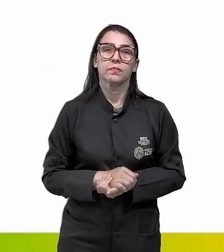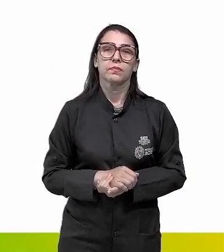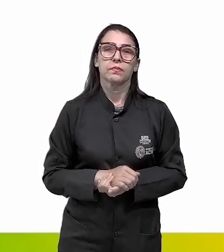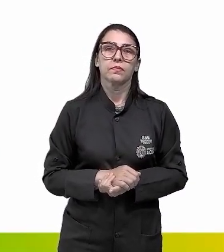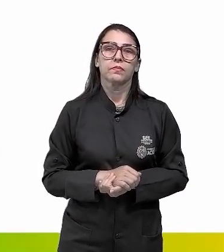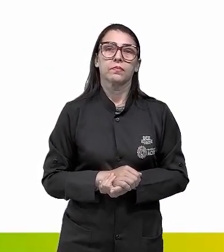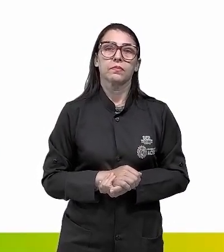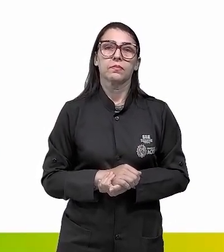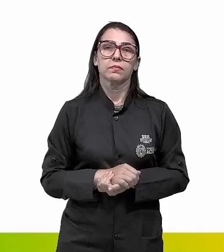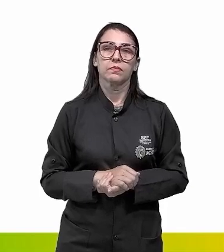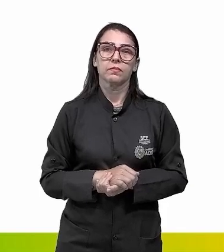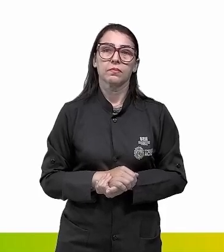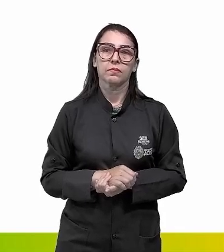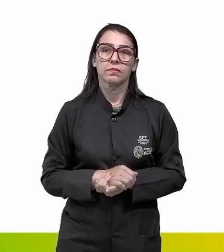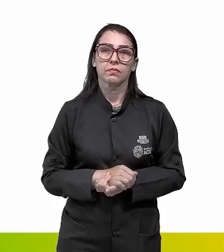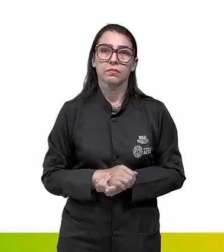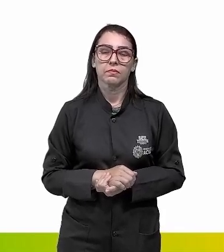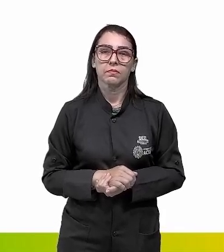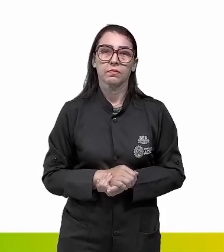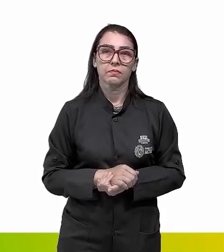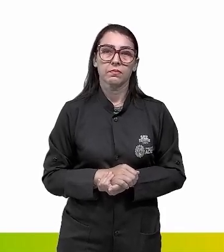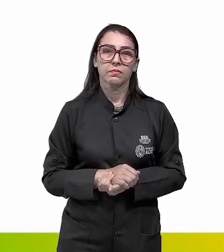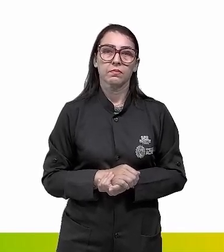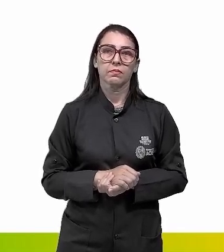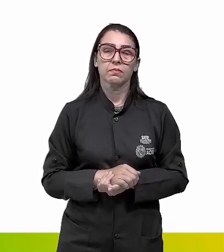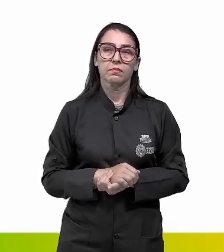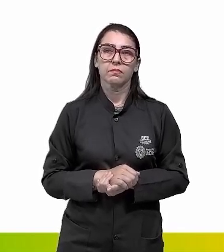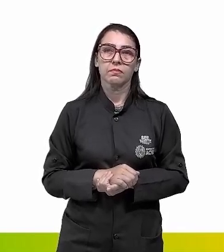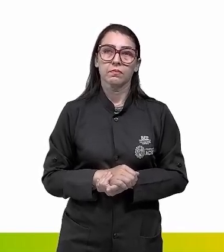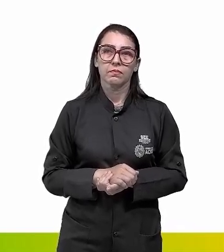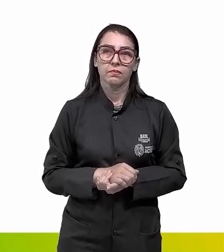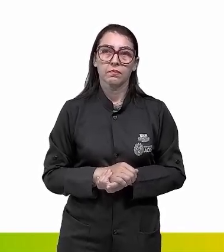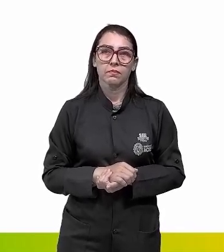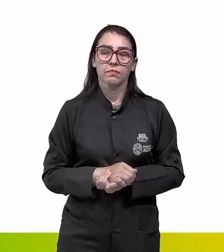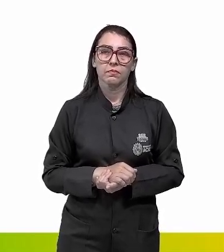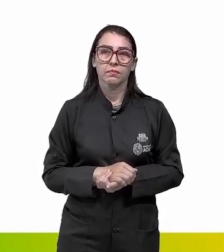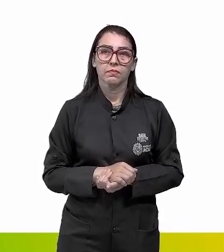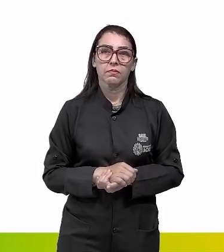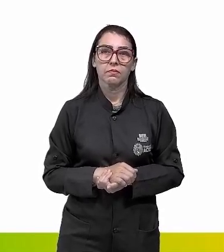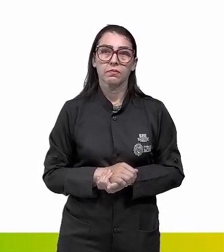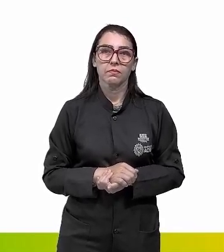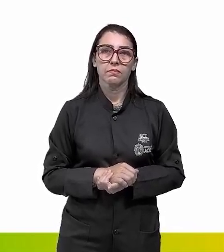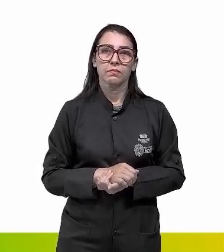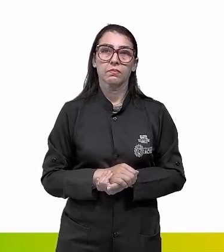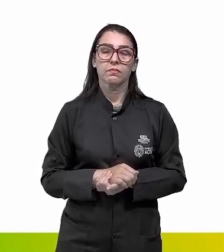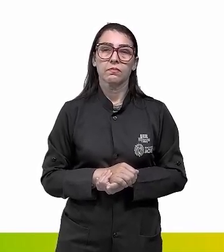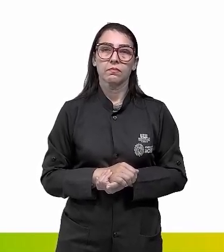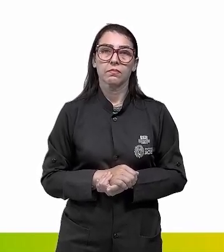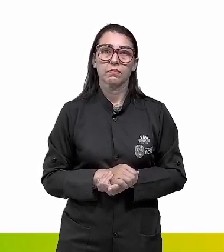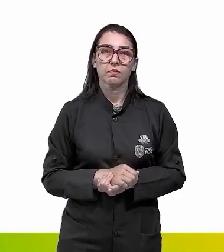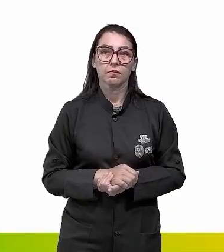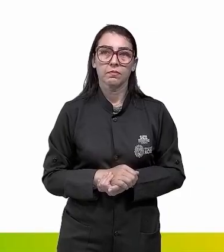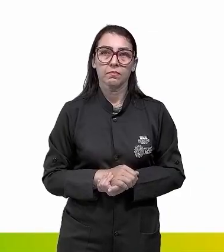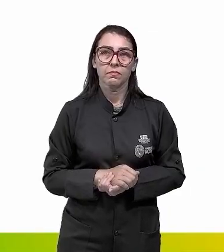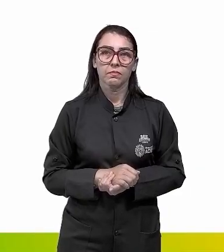Eu vou desenhar o gráfico aqui ao lado, só para indicar algumas observações.